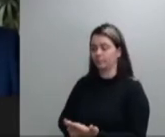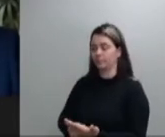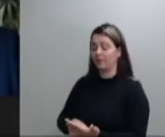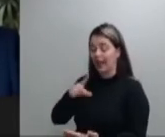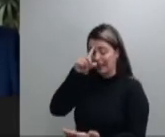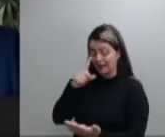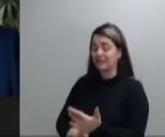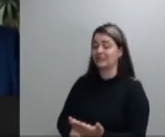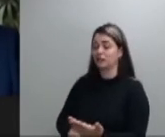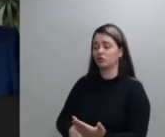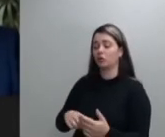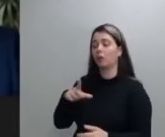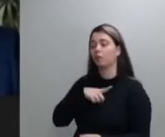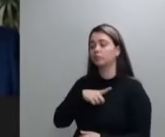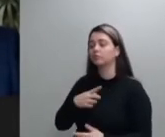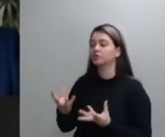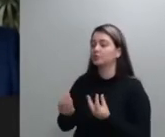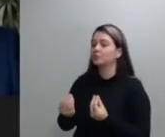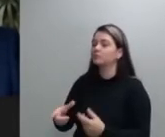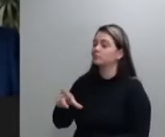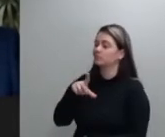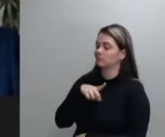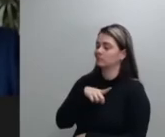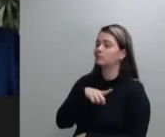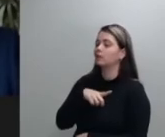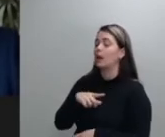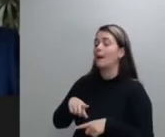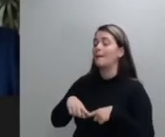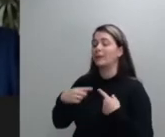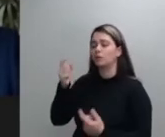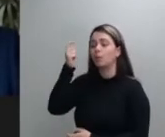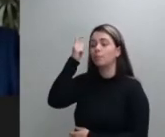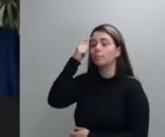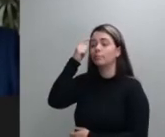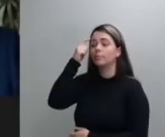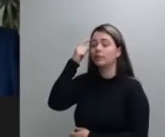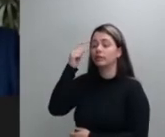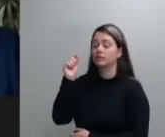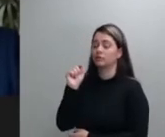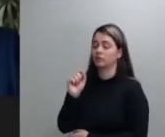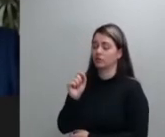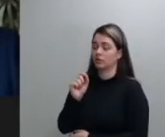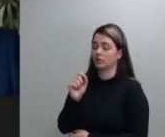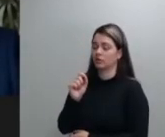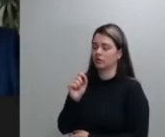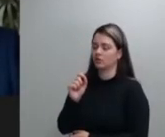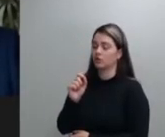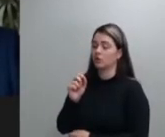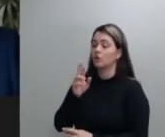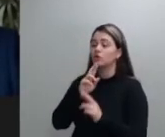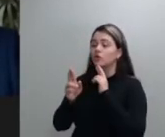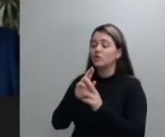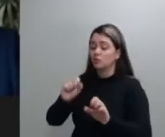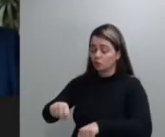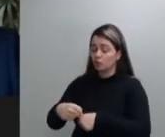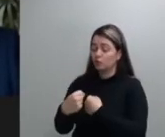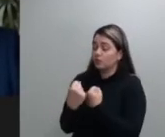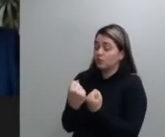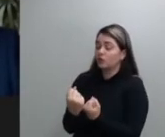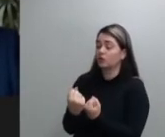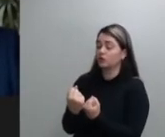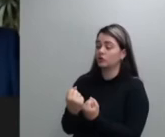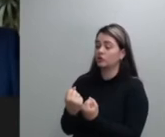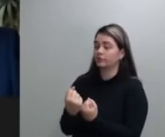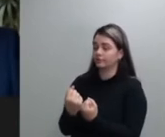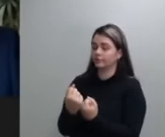já tem algum tempo mas enfim porque eu penso que o regimento é muito forte ao dizer que matéria registral é da segunda sessão inclusive